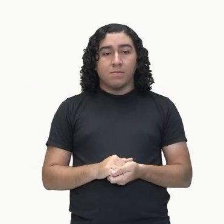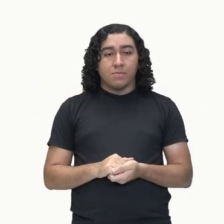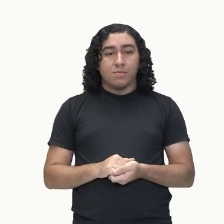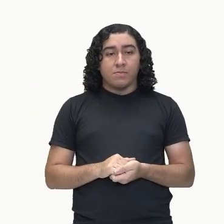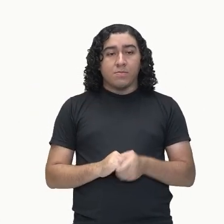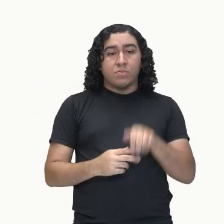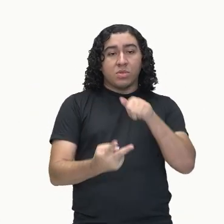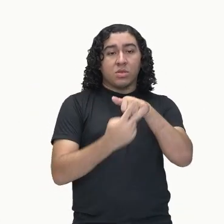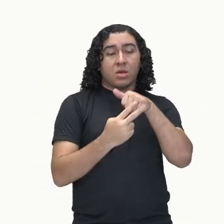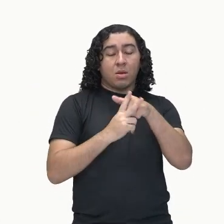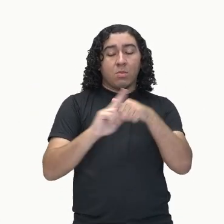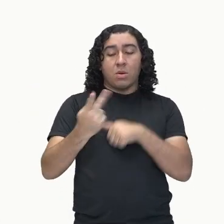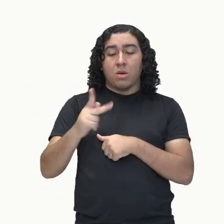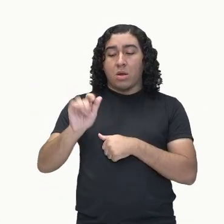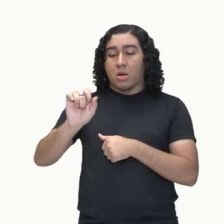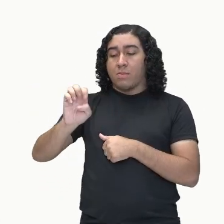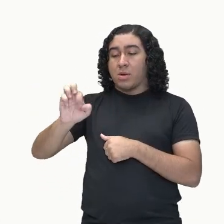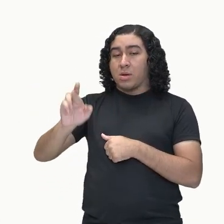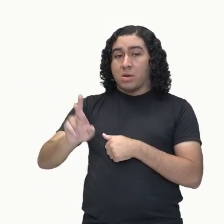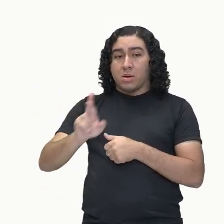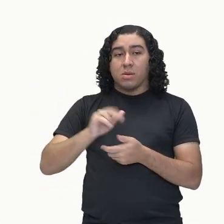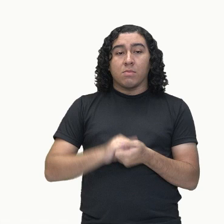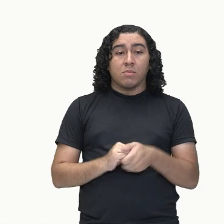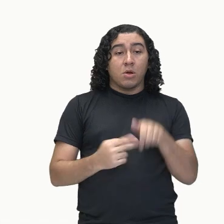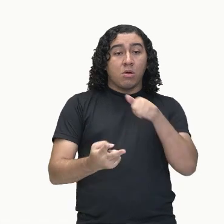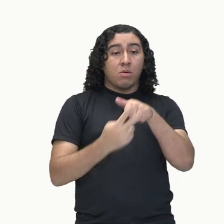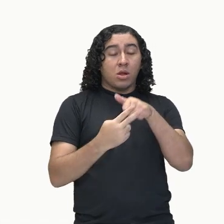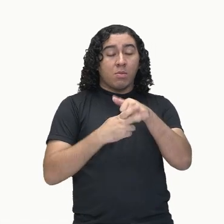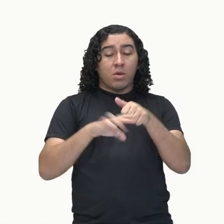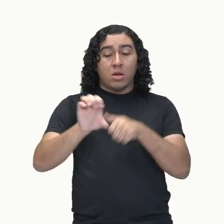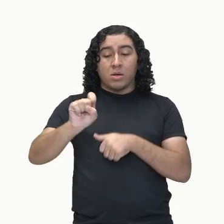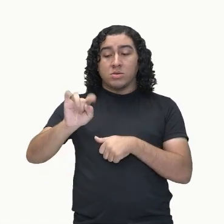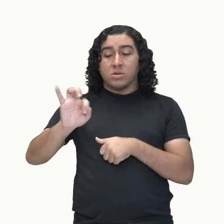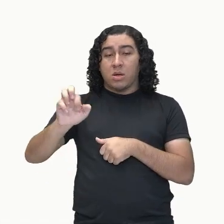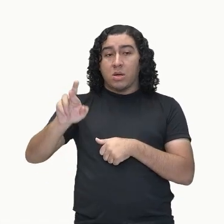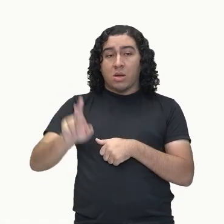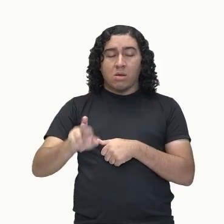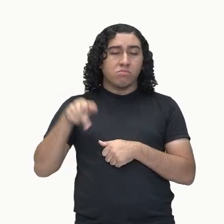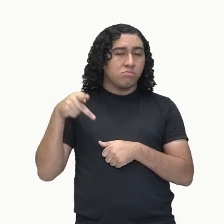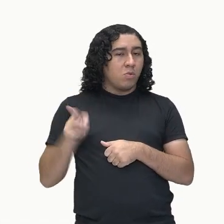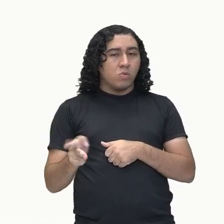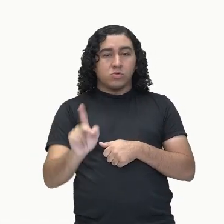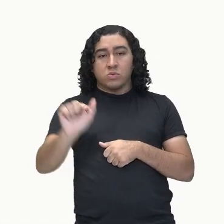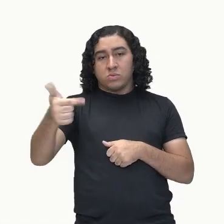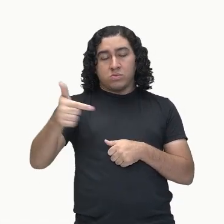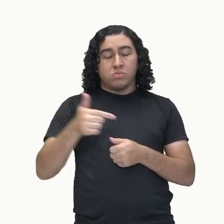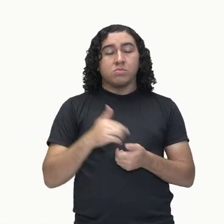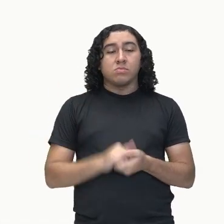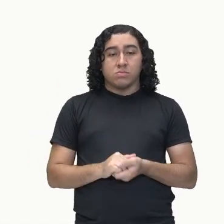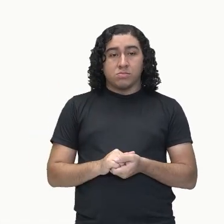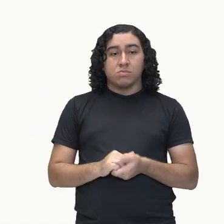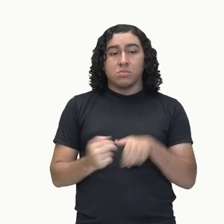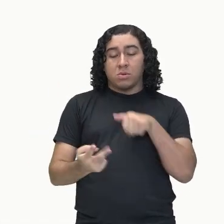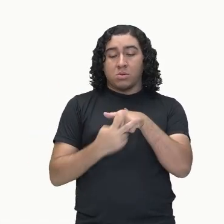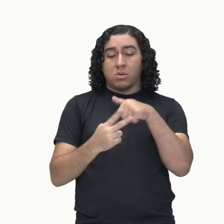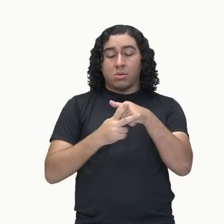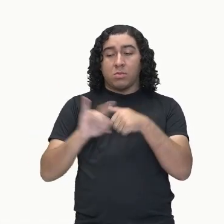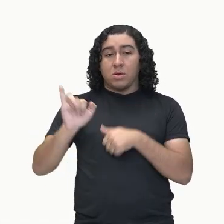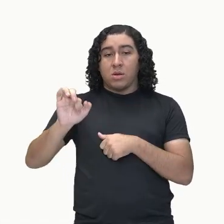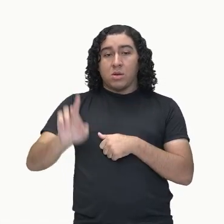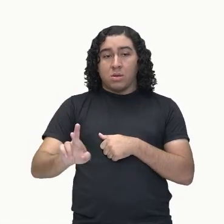que queas o verbo estar que E aí continua os demais né o verbo ir